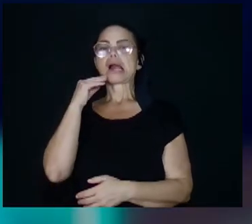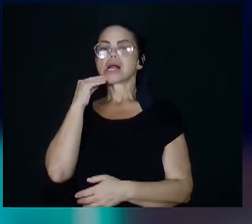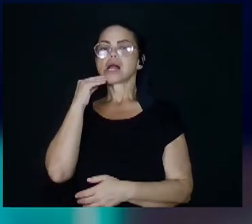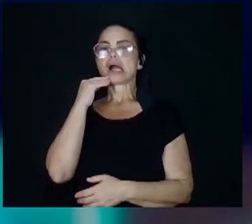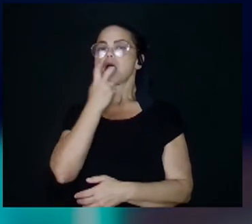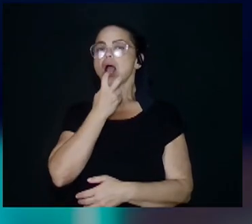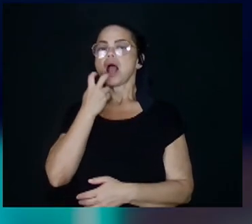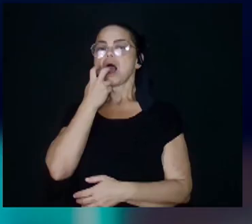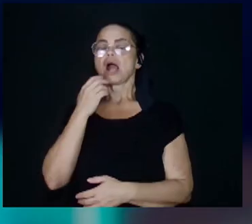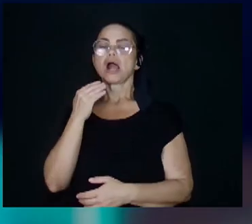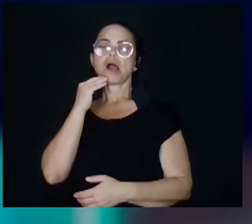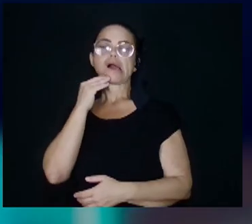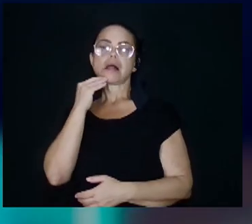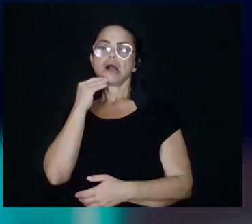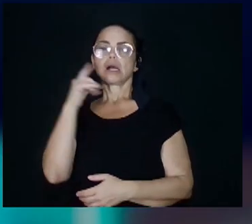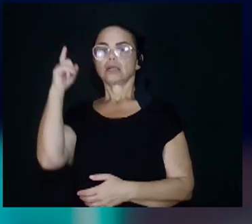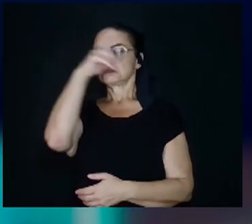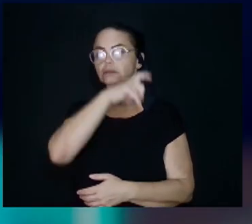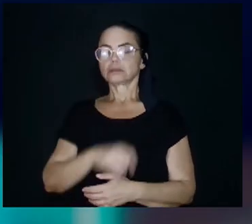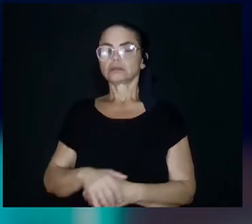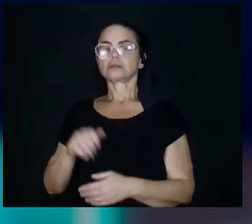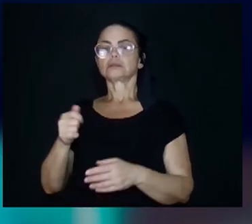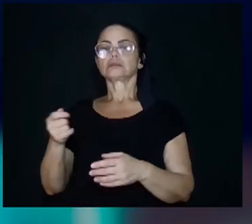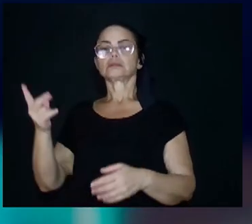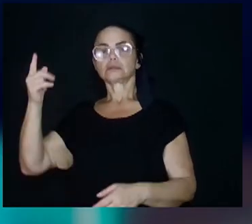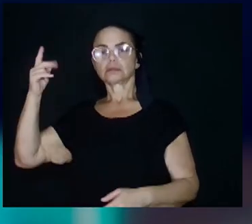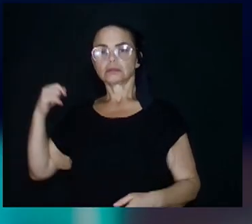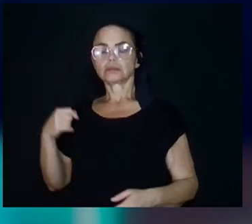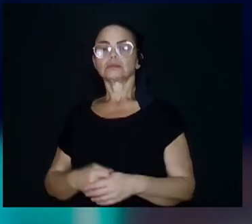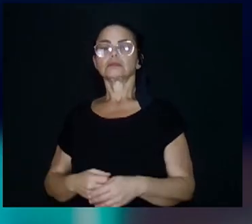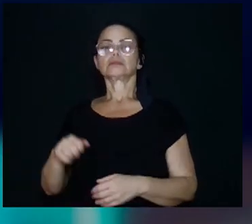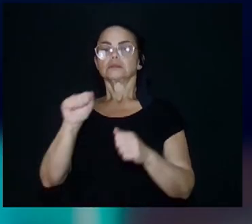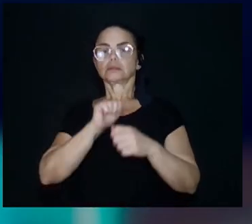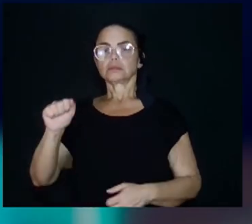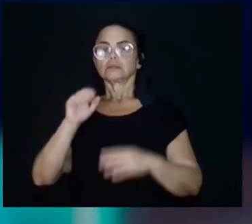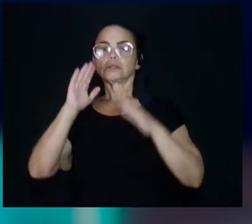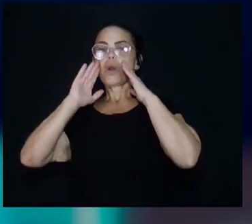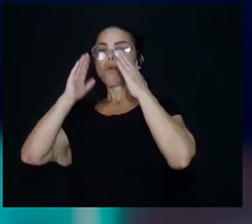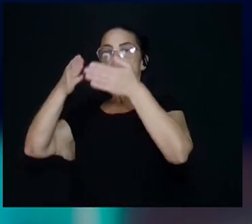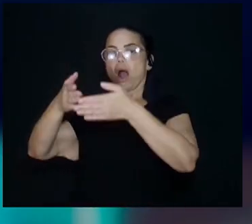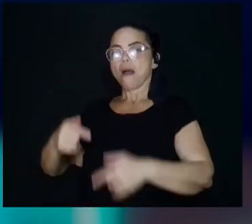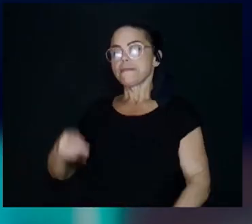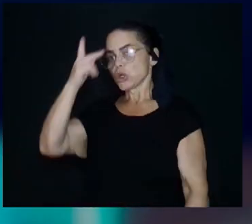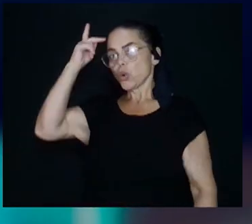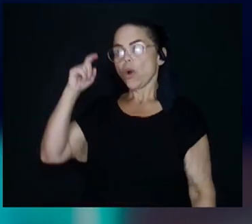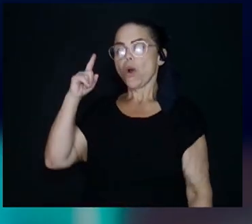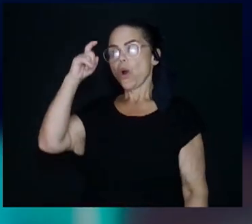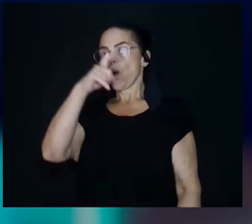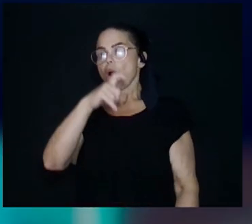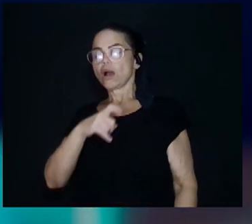antiga associação do país voltada para a questão da gagueira. É fundada em dezembro de